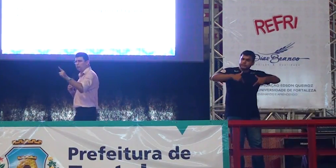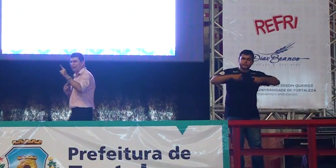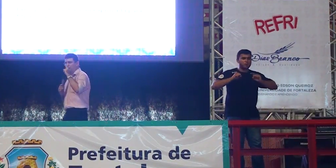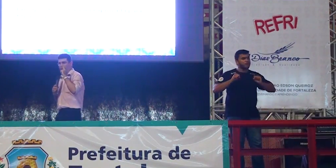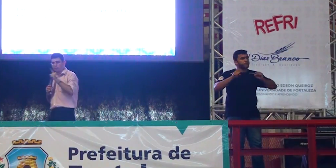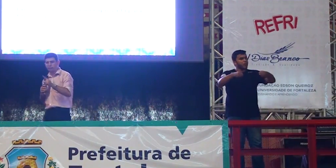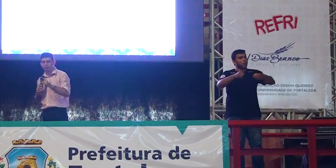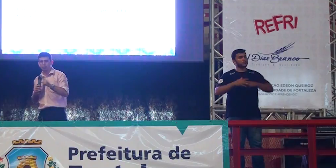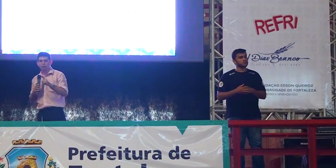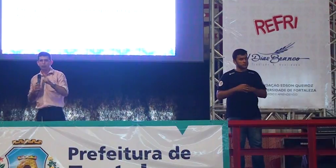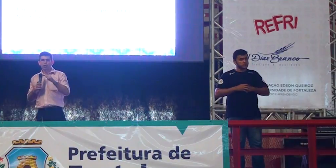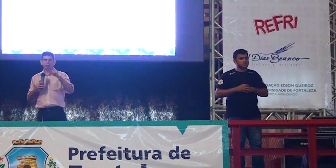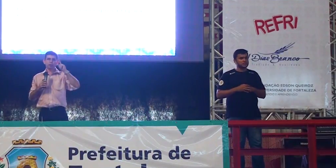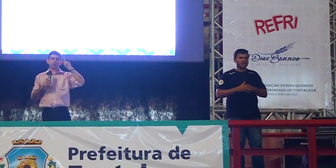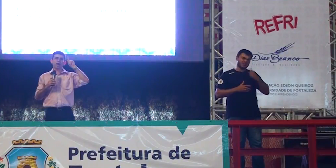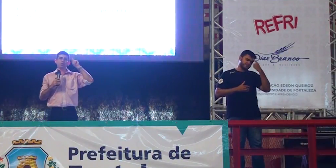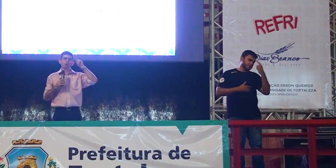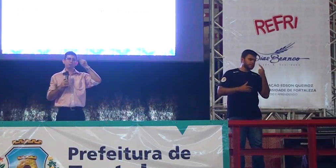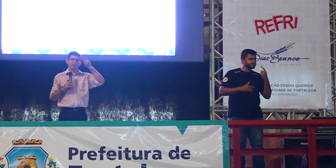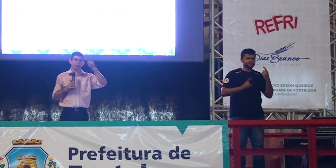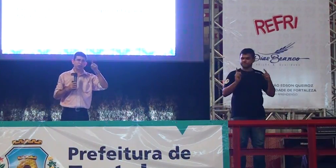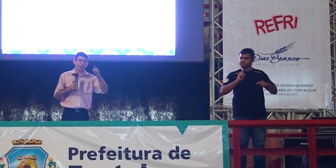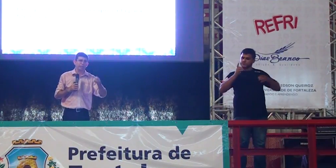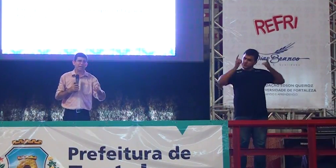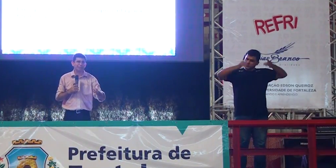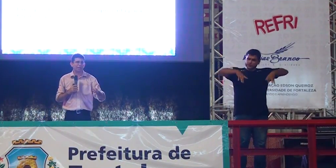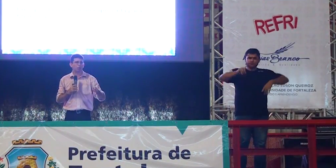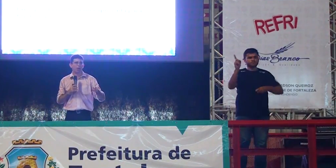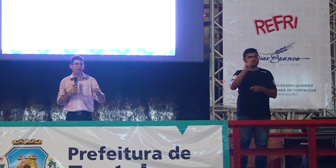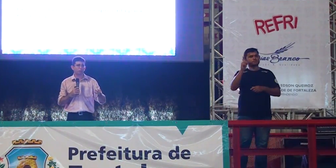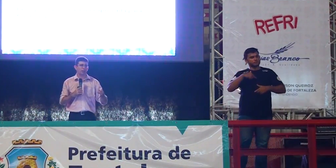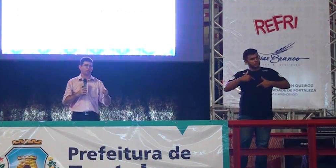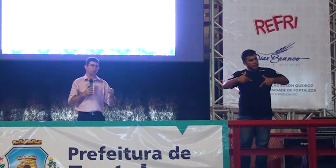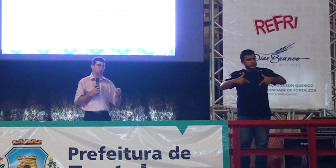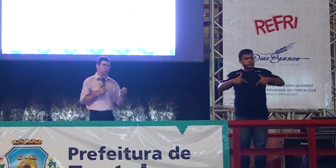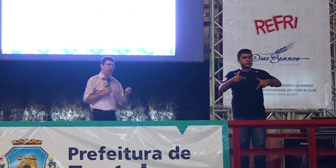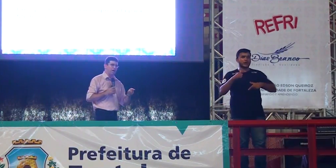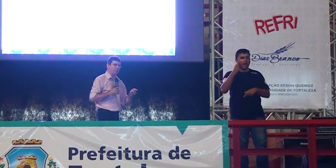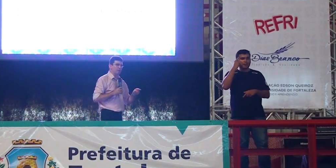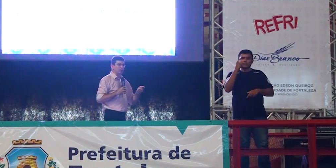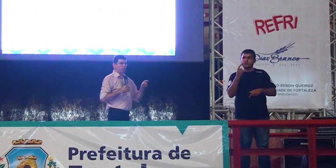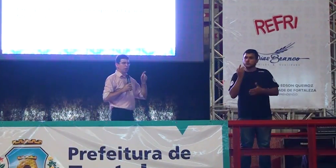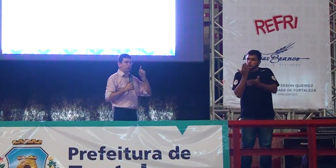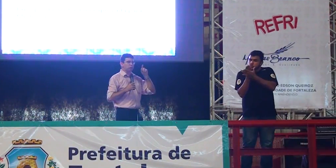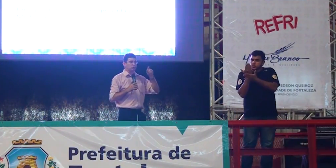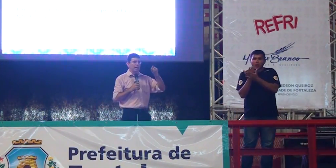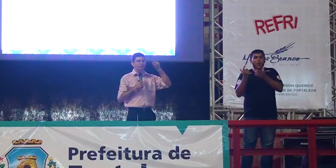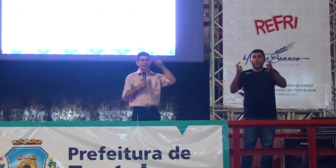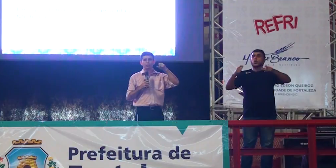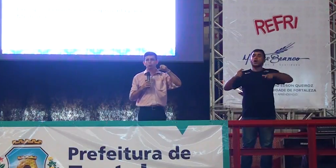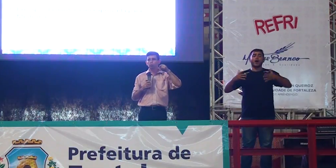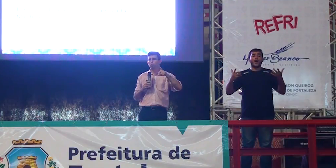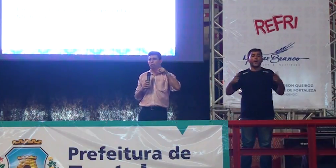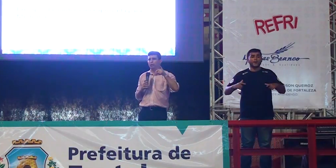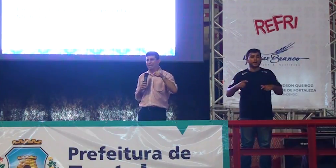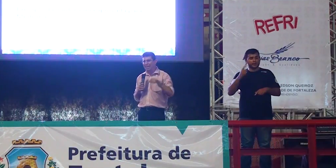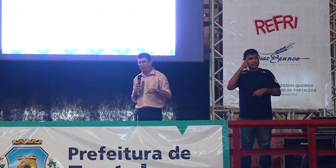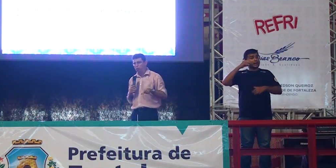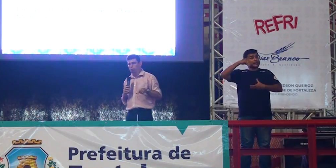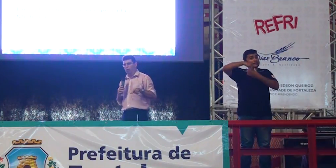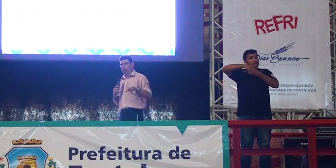força de vontade dessa? De estar em um ambiente inadequado para se estudar, e estudar dentro